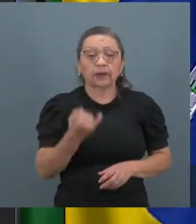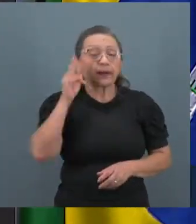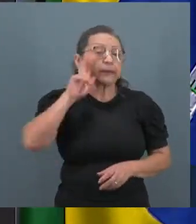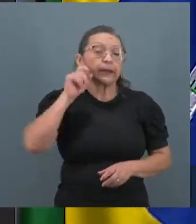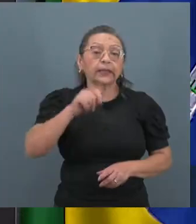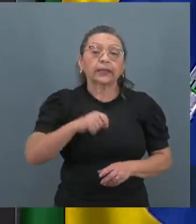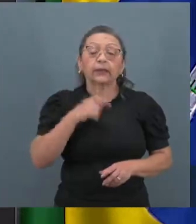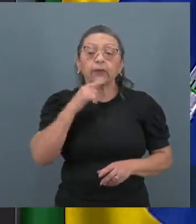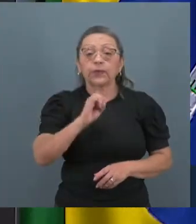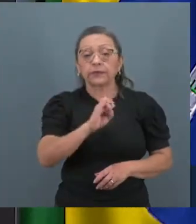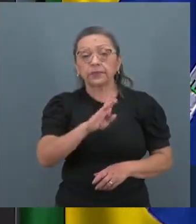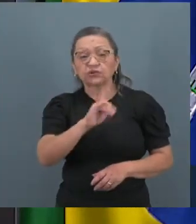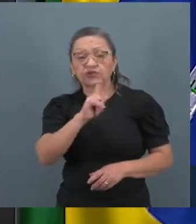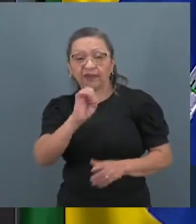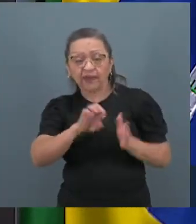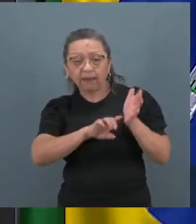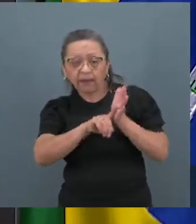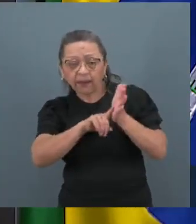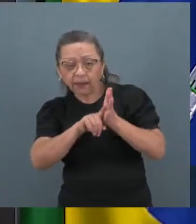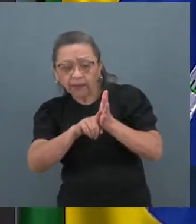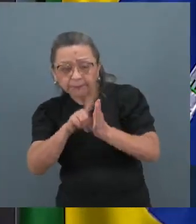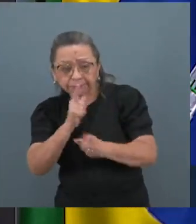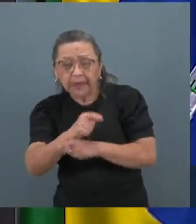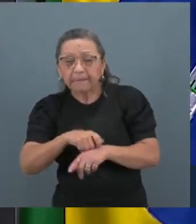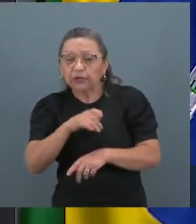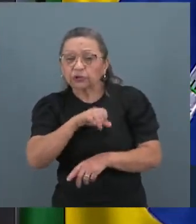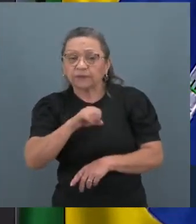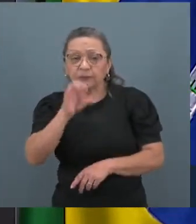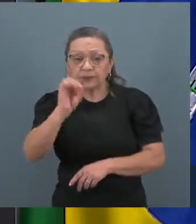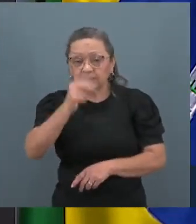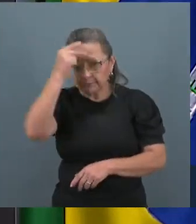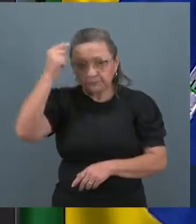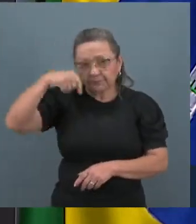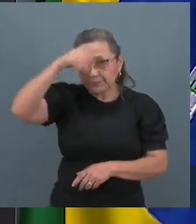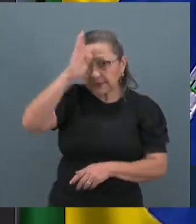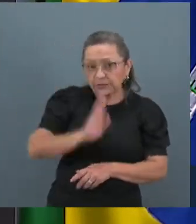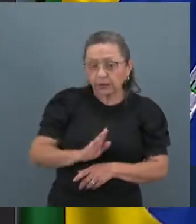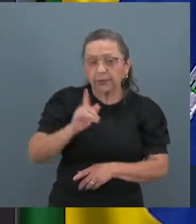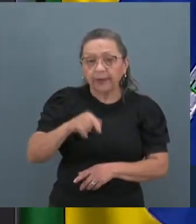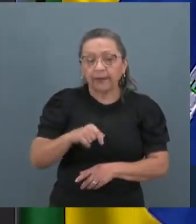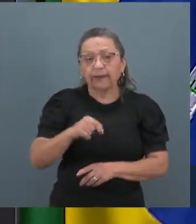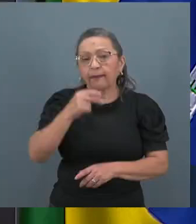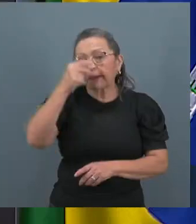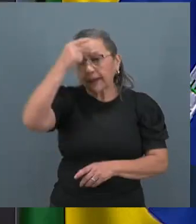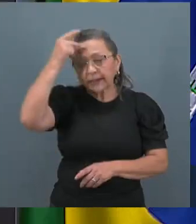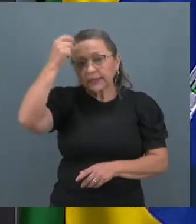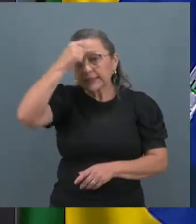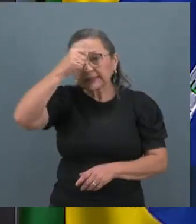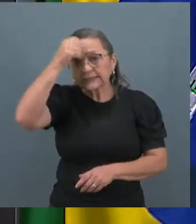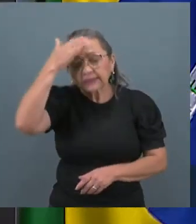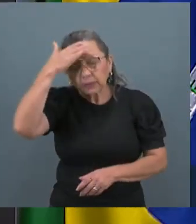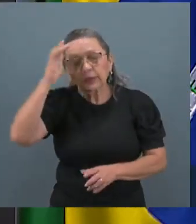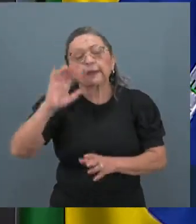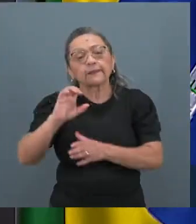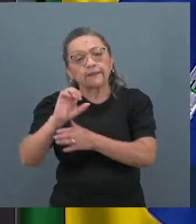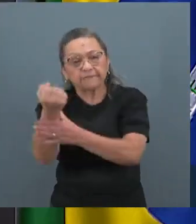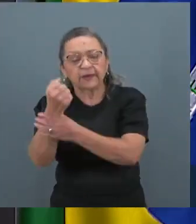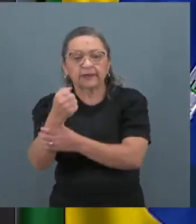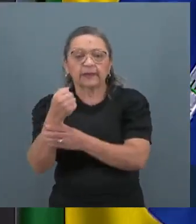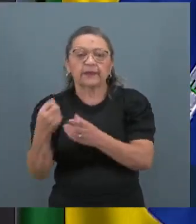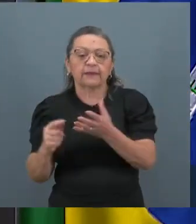segundo o IBGE, mais de 90% dos brasileiros são cristãos e defendem